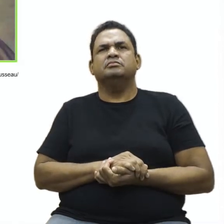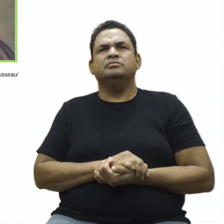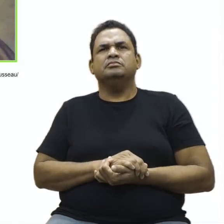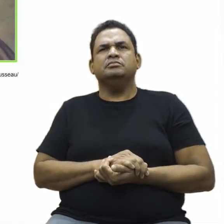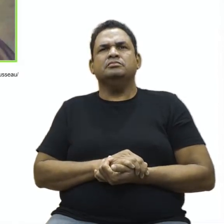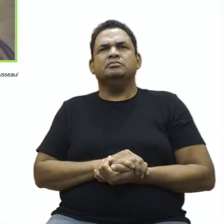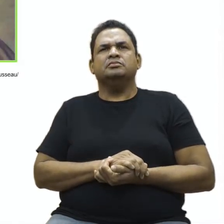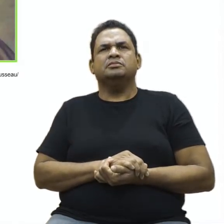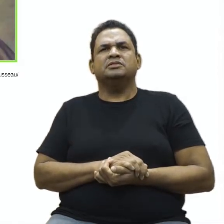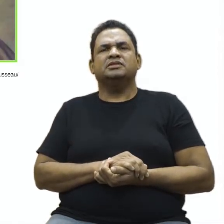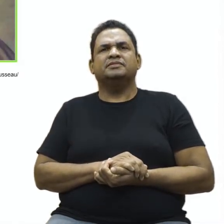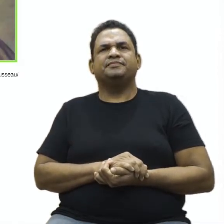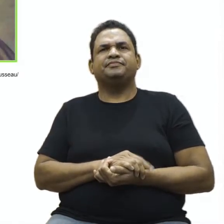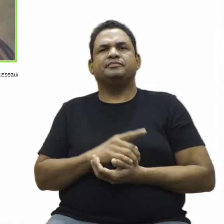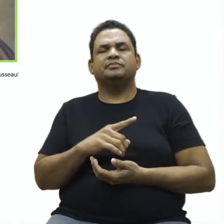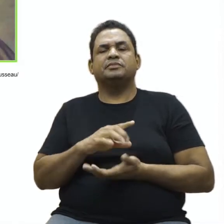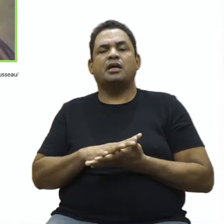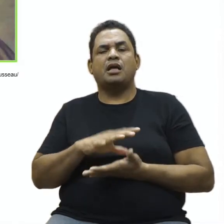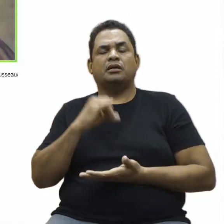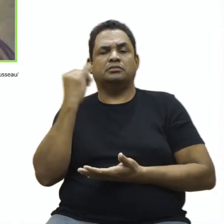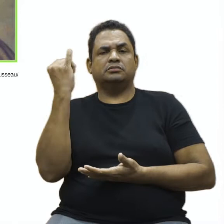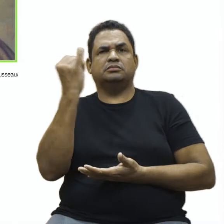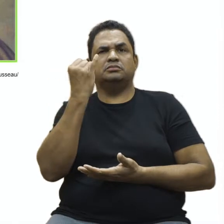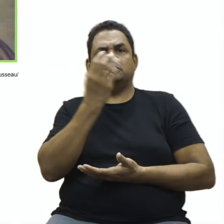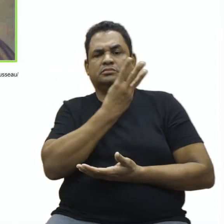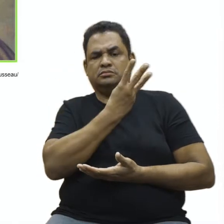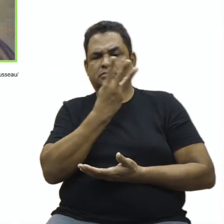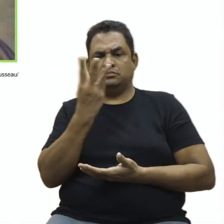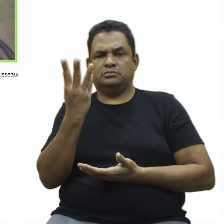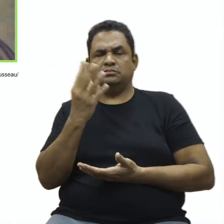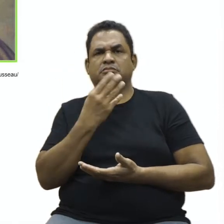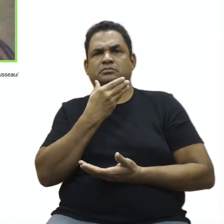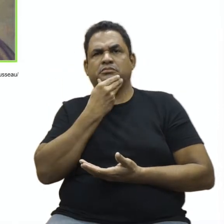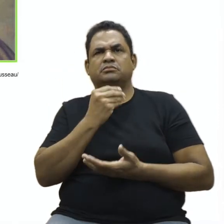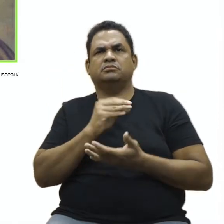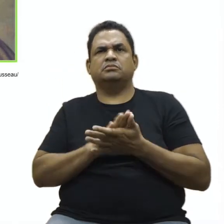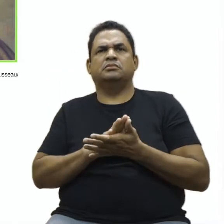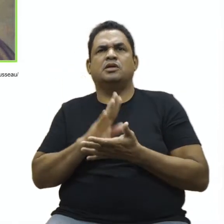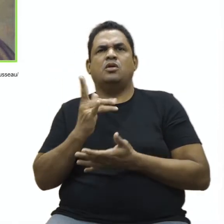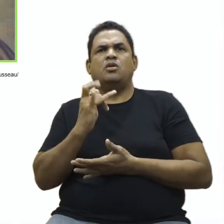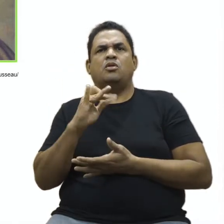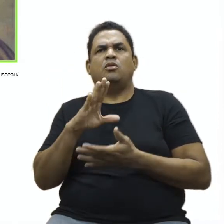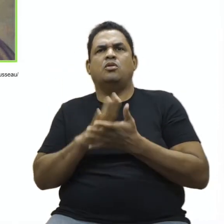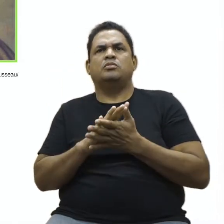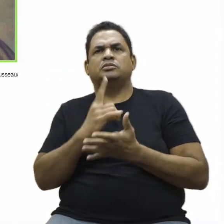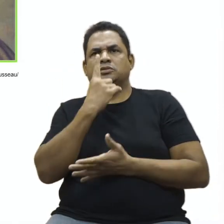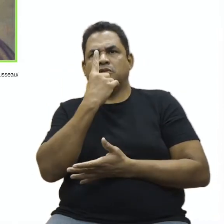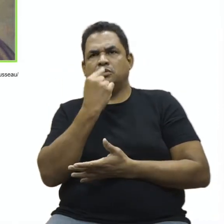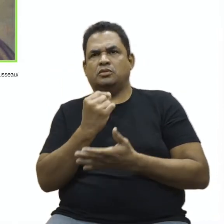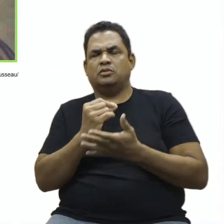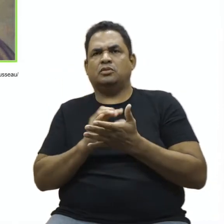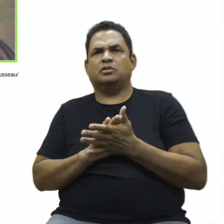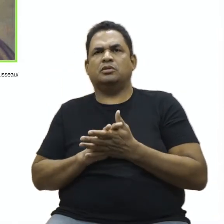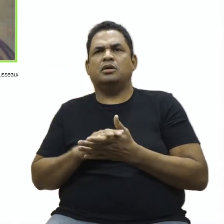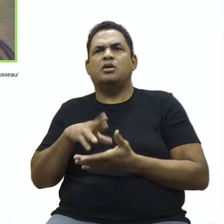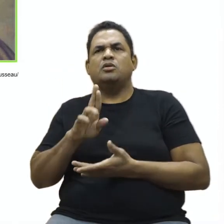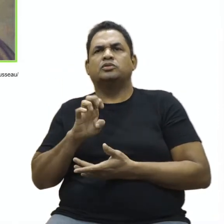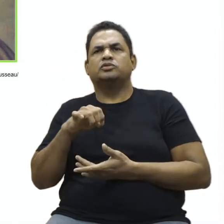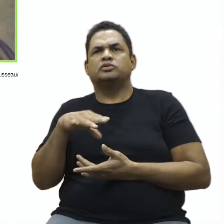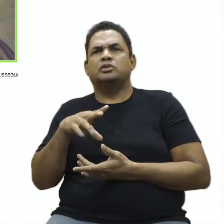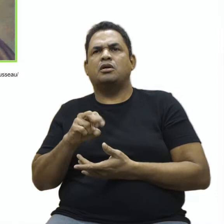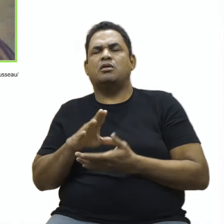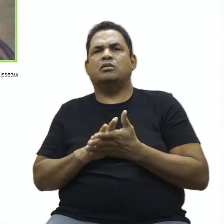falou também da importância desses três caras aqui, que é o Thomas Hobbes, John Locke e Jean-Jacques Rousseau, para a ideia